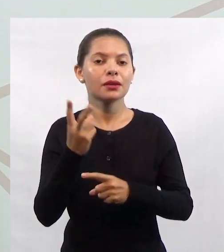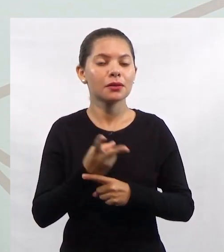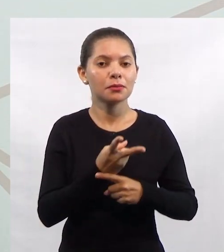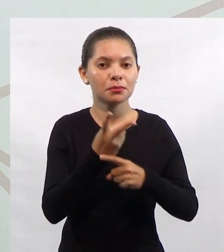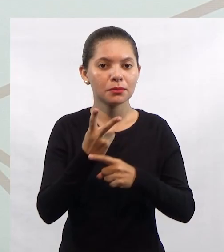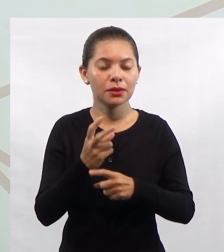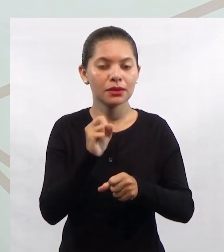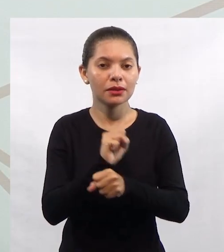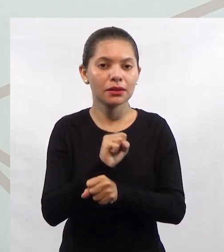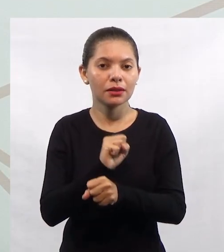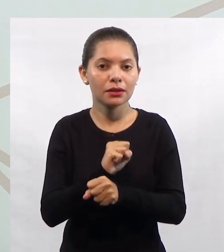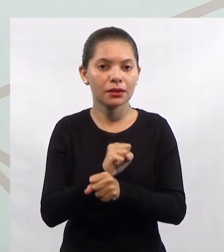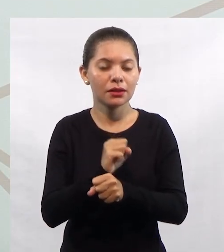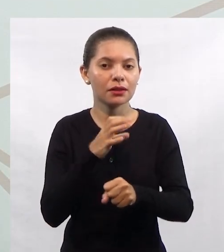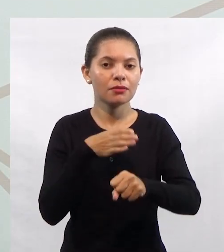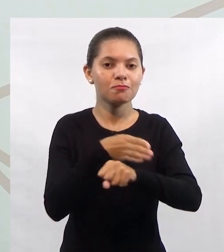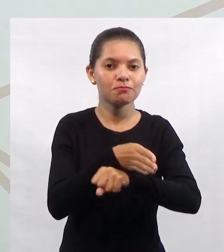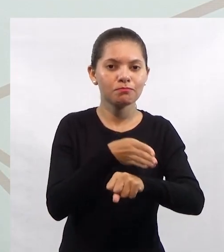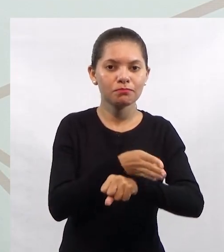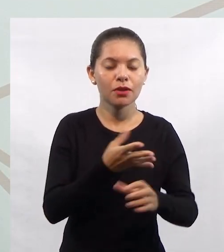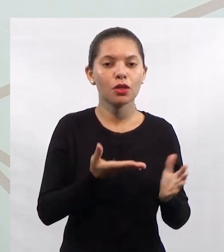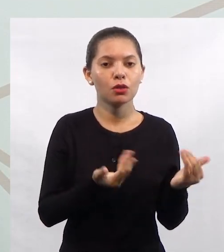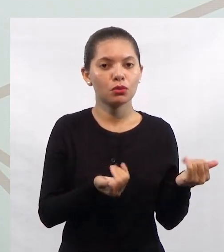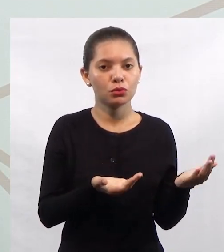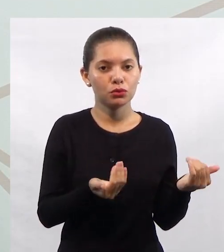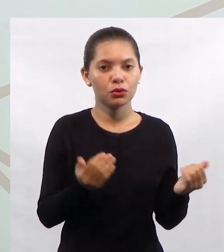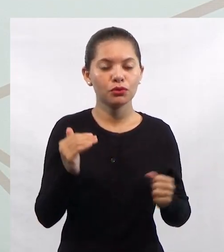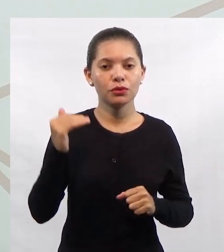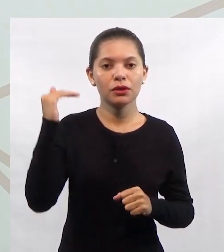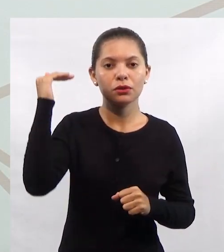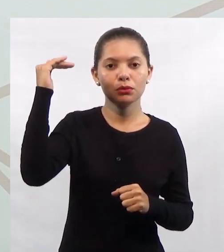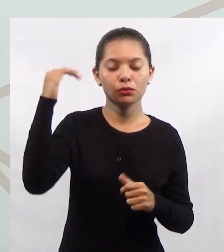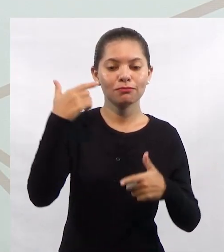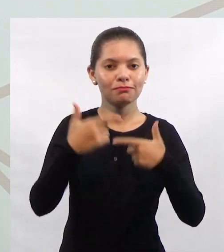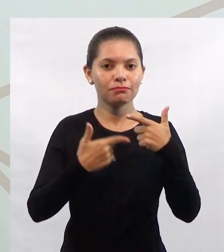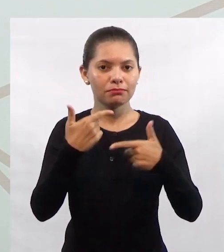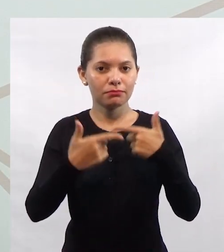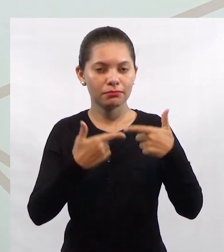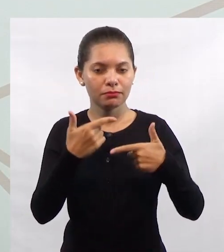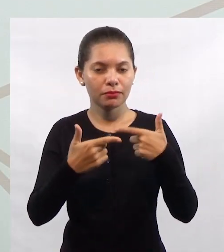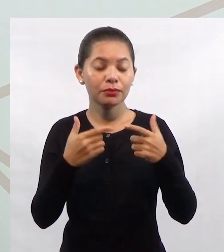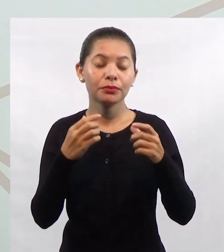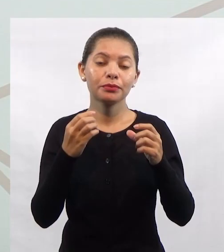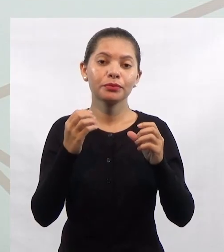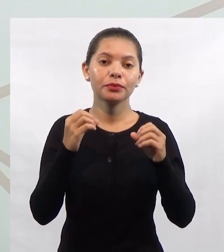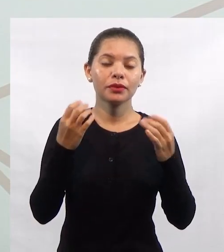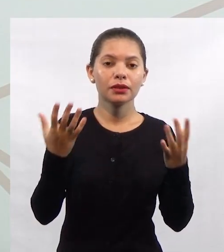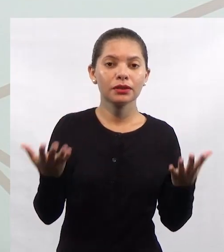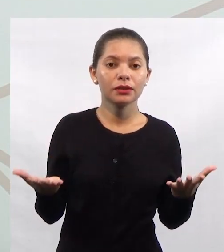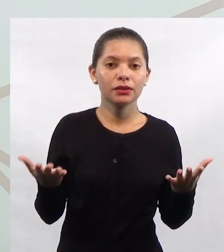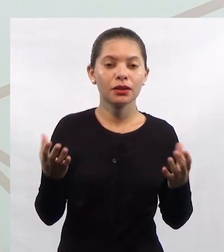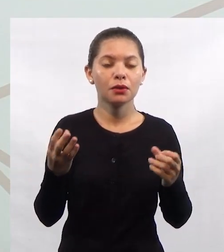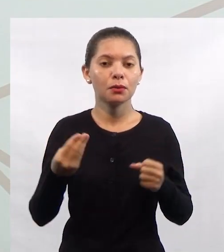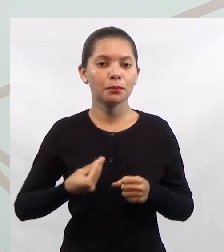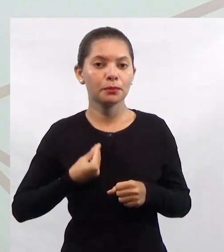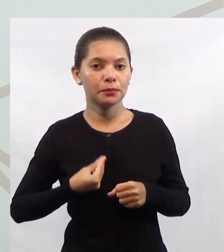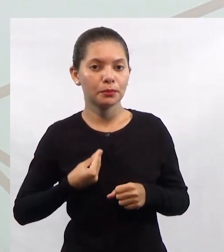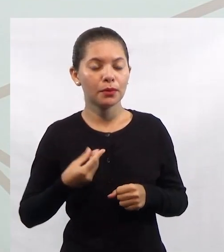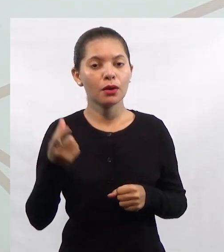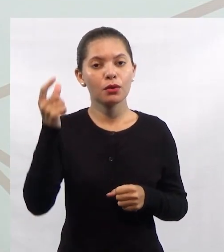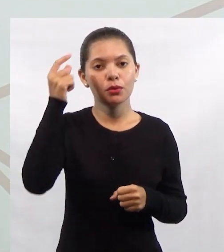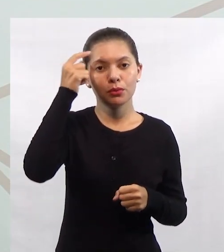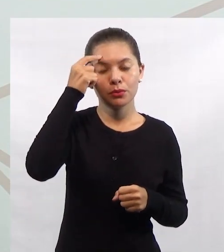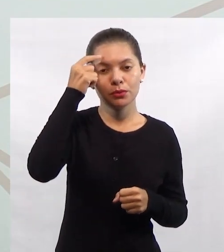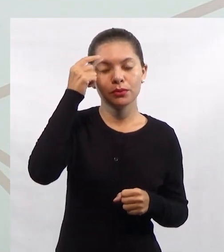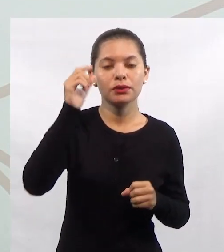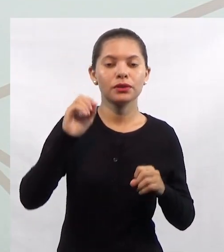que permita e garanta a inserção desse jovem, desse adulto, no mercado de trabalho. Ou seja, uma